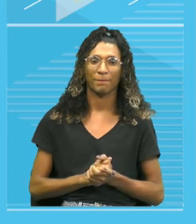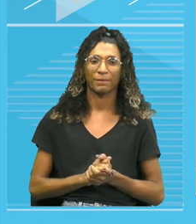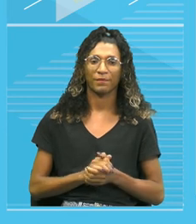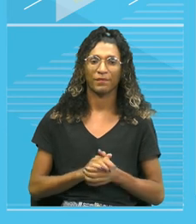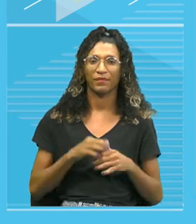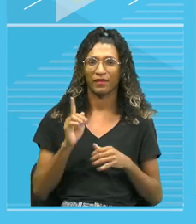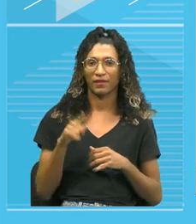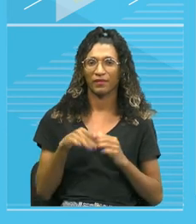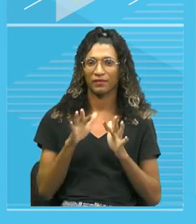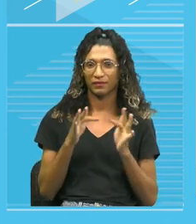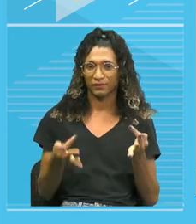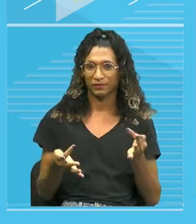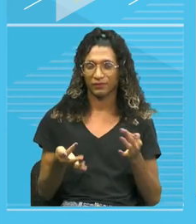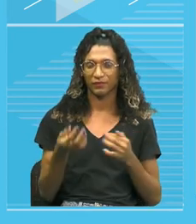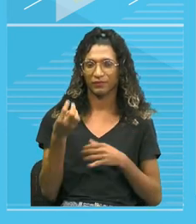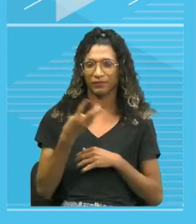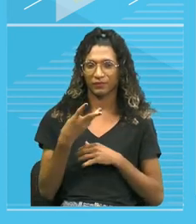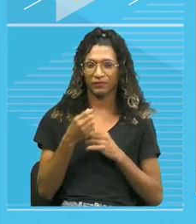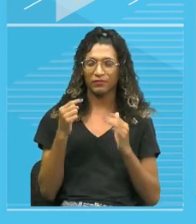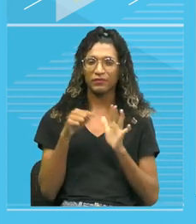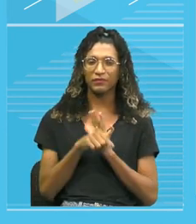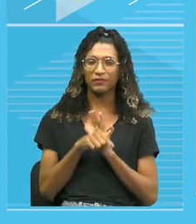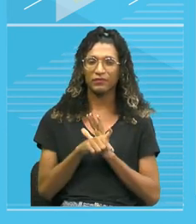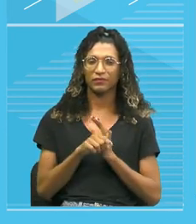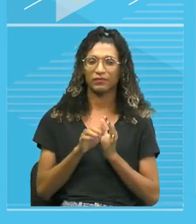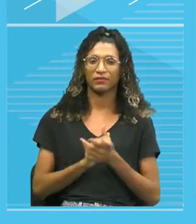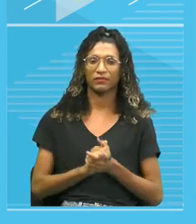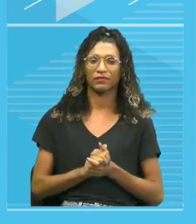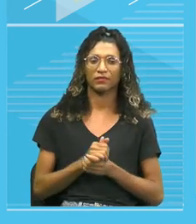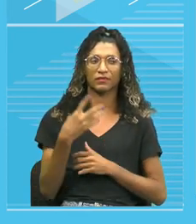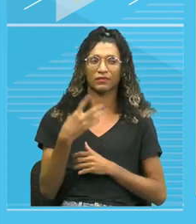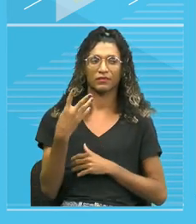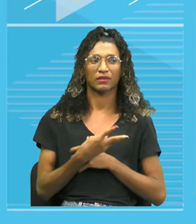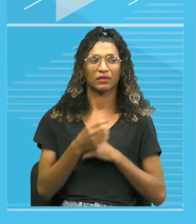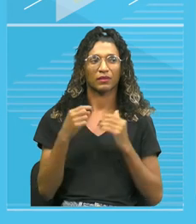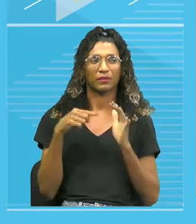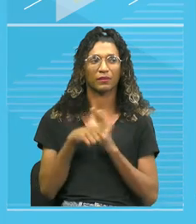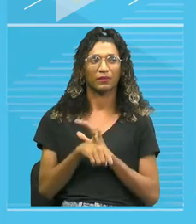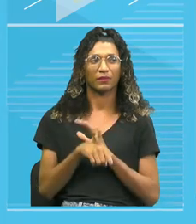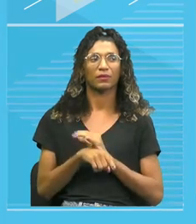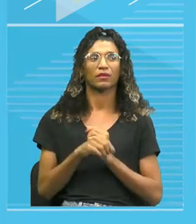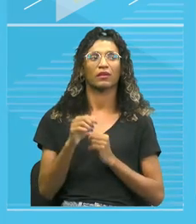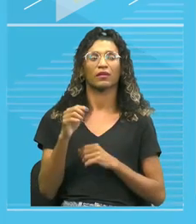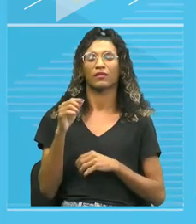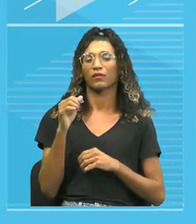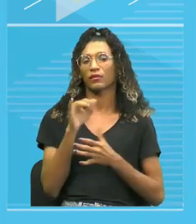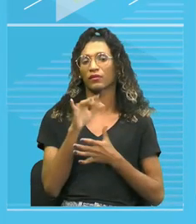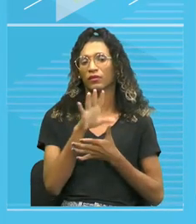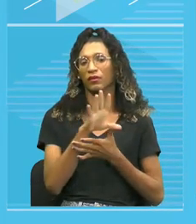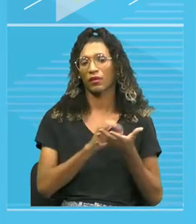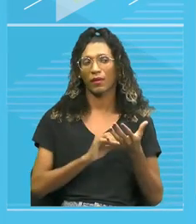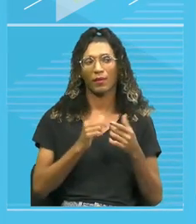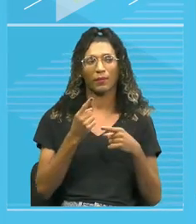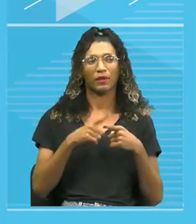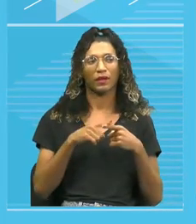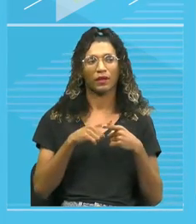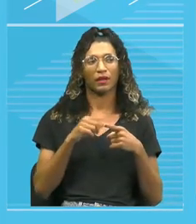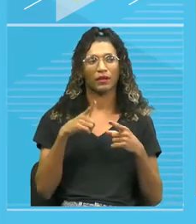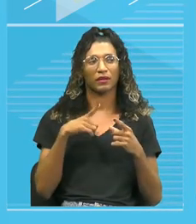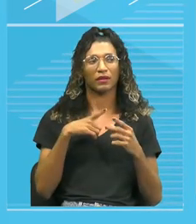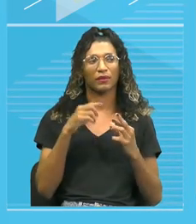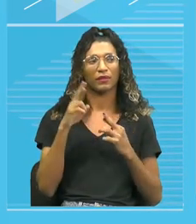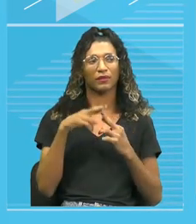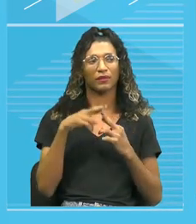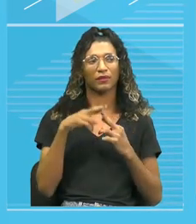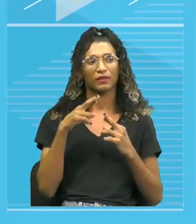Viu como é simples aqui na terceira a quarta questão eu vou deixar uma para vocês anotar porque ela tem uma referência bacana que deixou isso